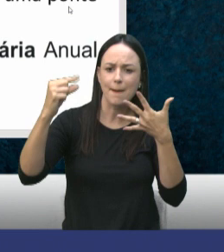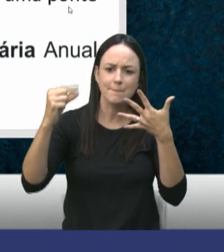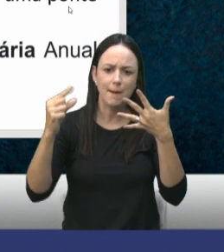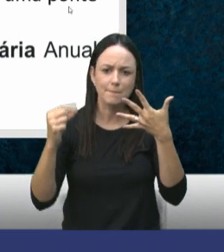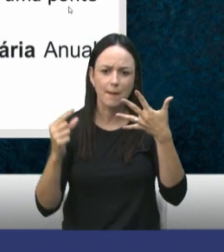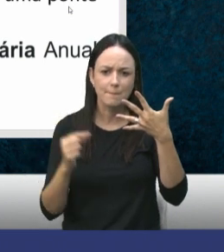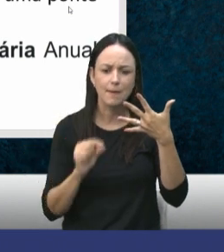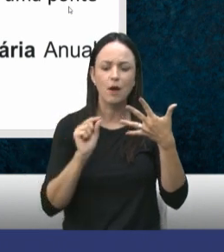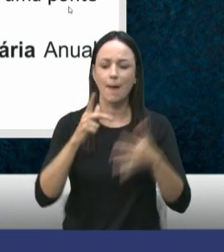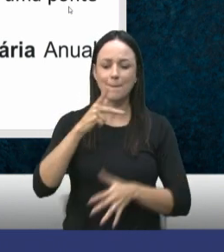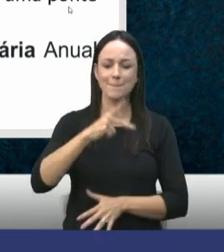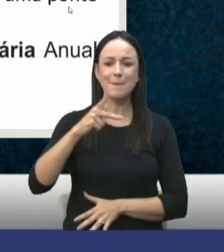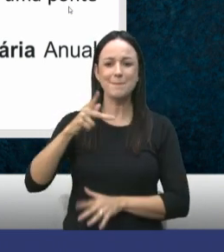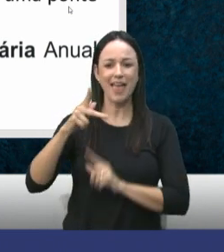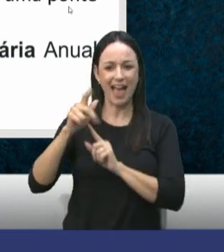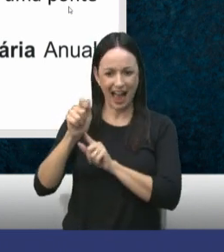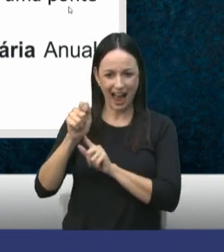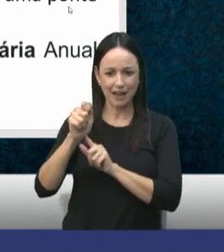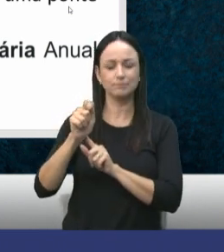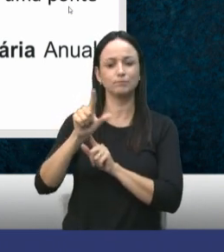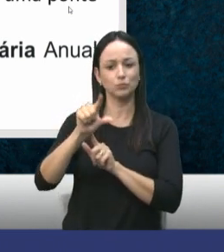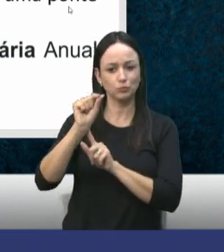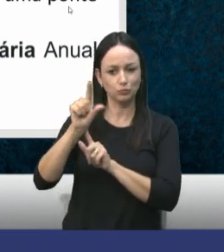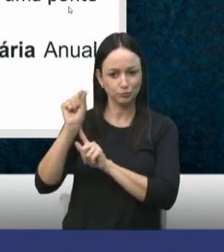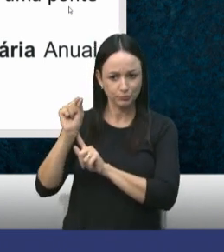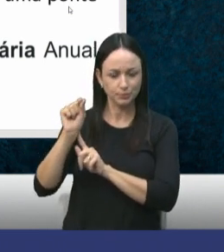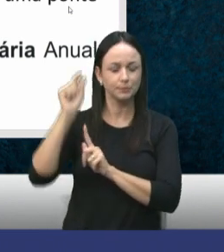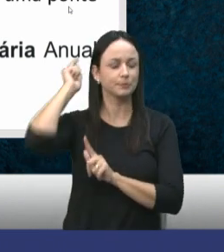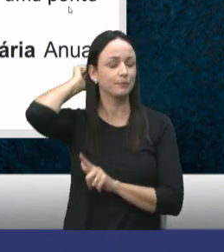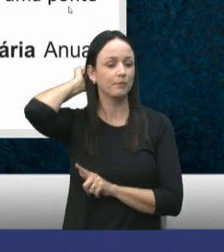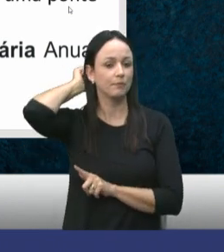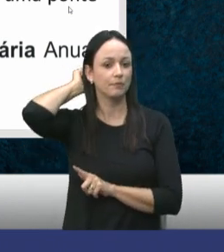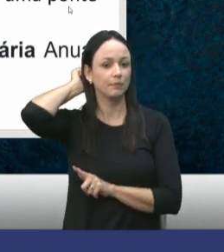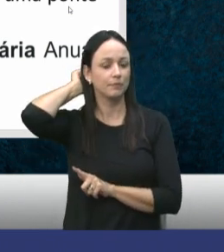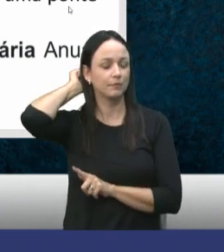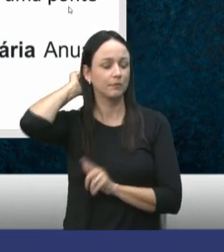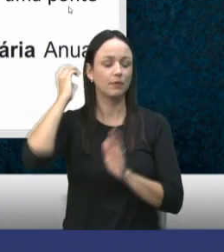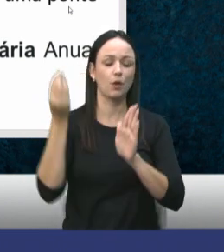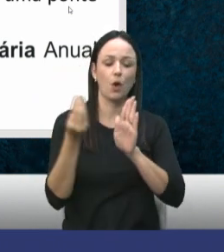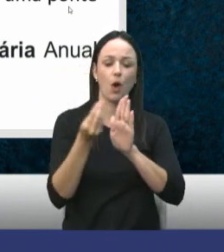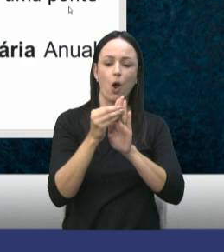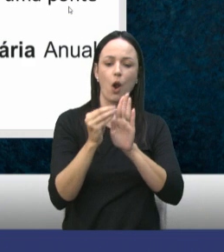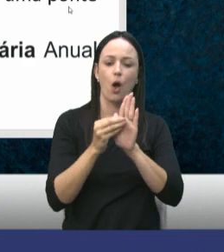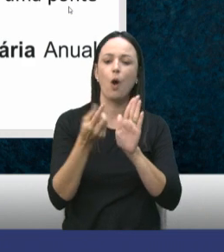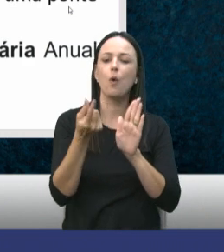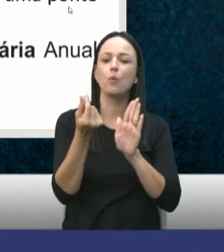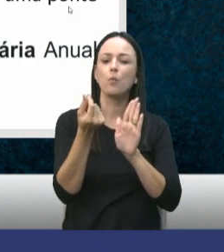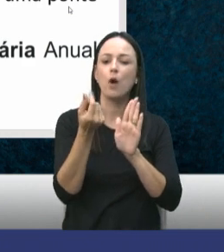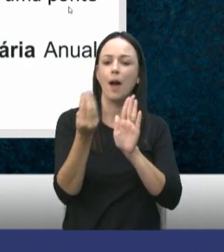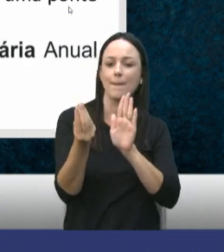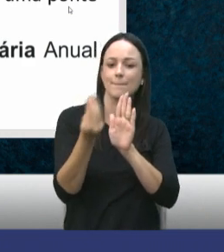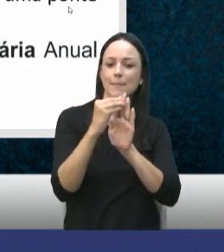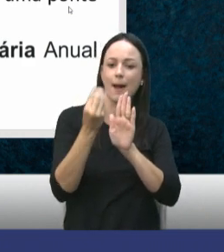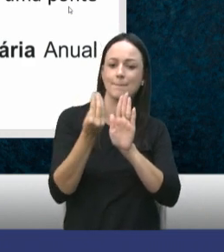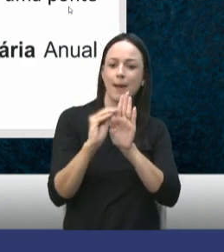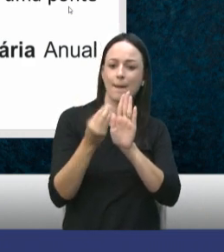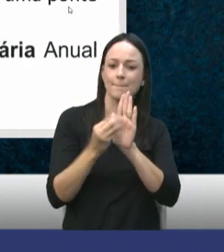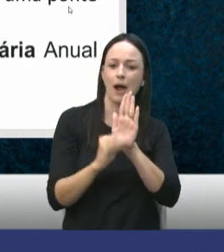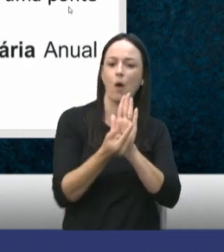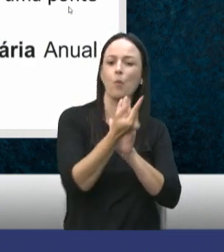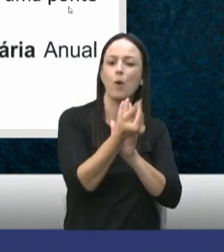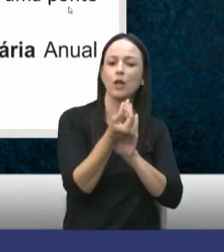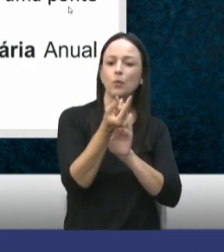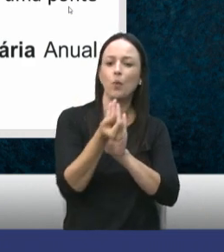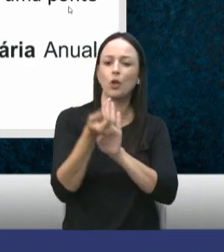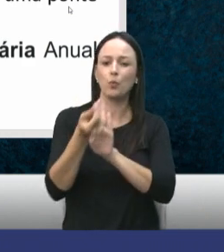plurianual, que recebem as dotações orçamentárias posteriormente à lei